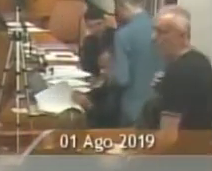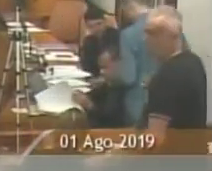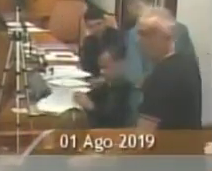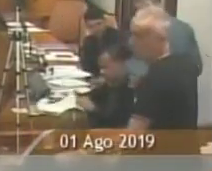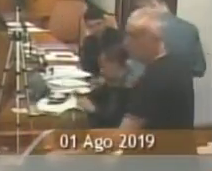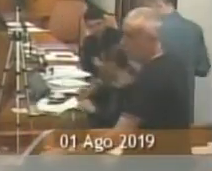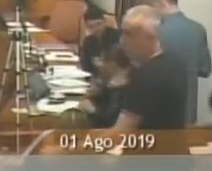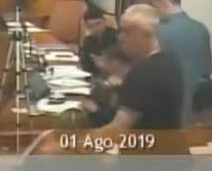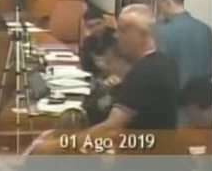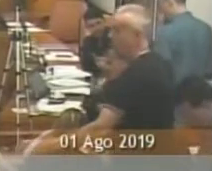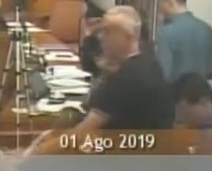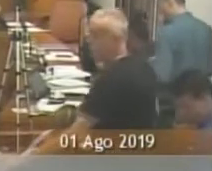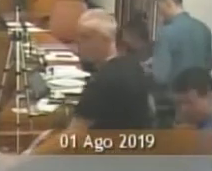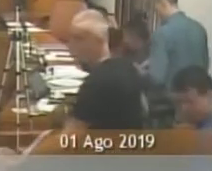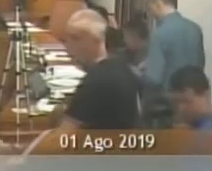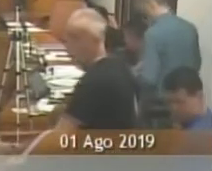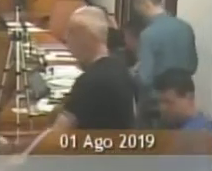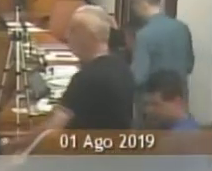fez?